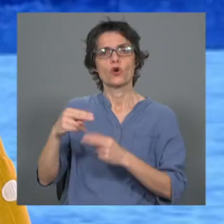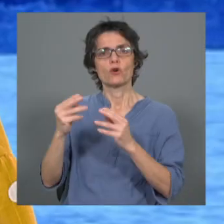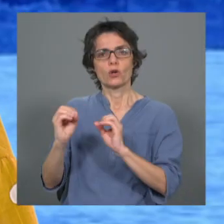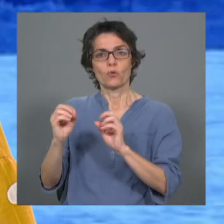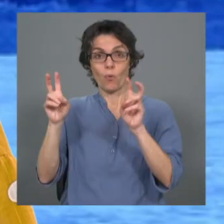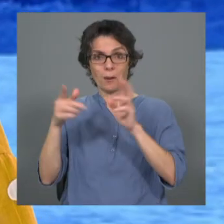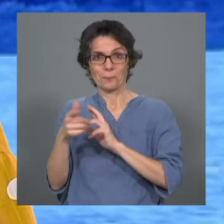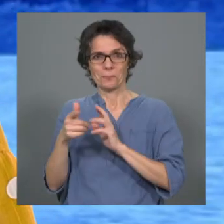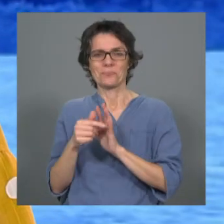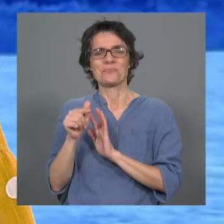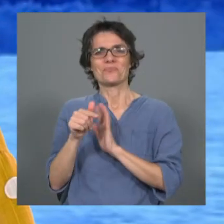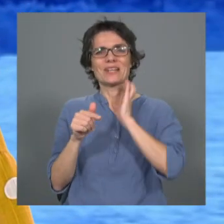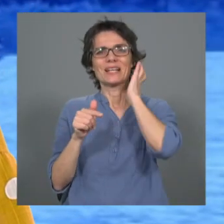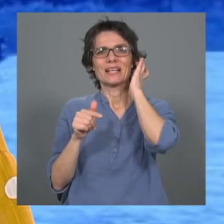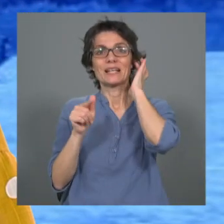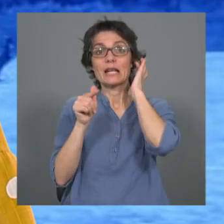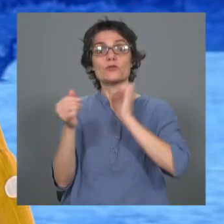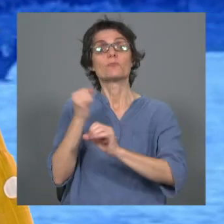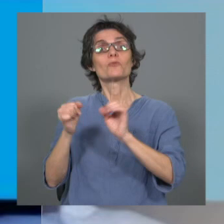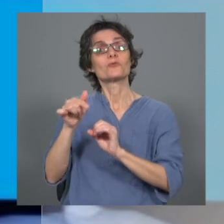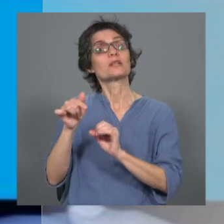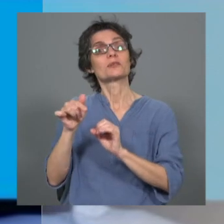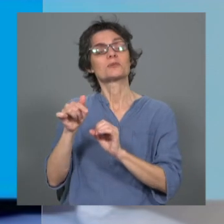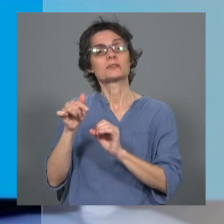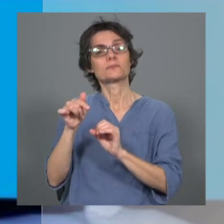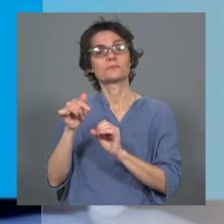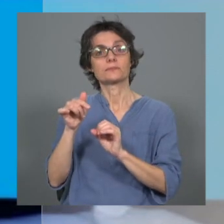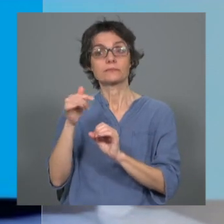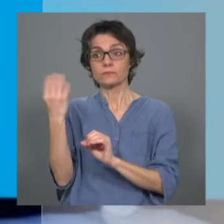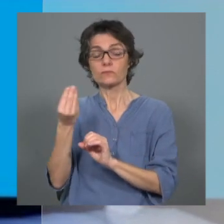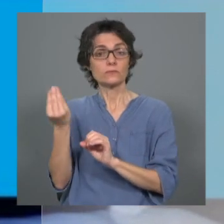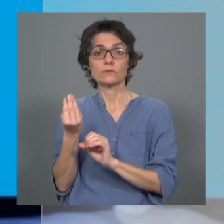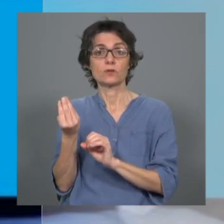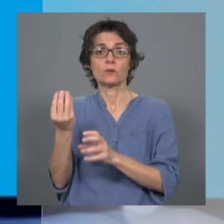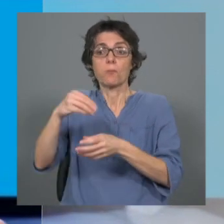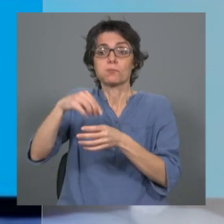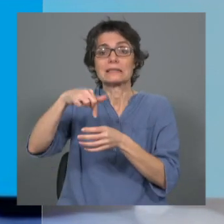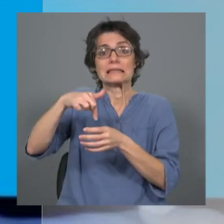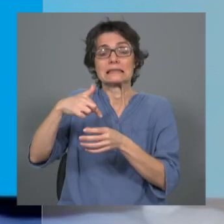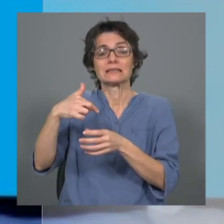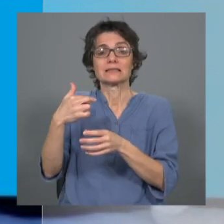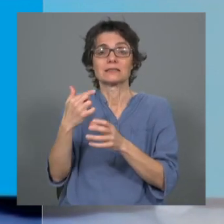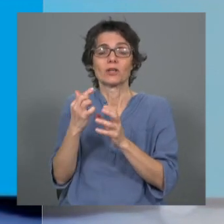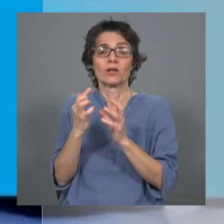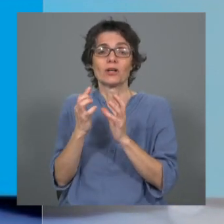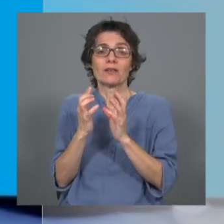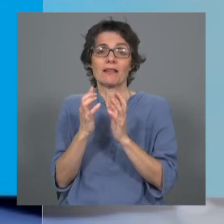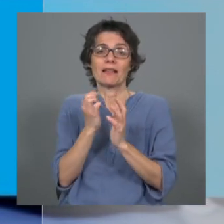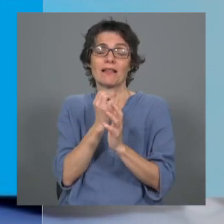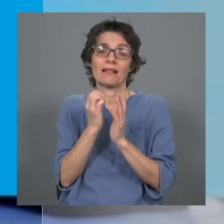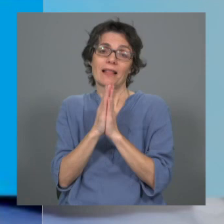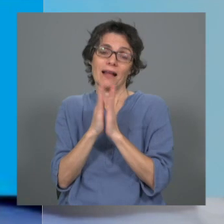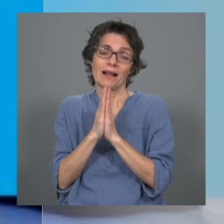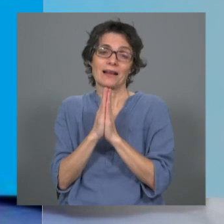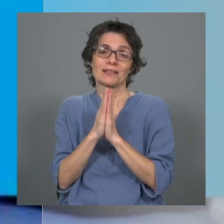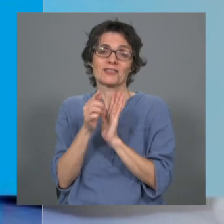nacional, aqueles que por aqui habitam e se inserem nas dinâmicas paroquiais também participaram